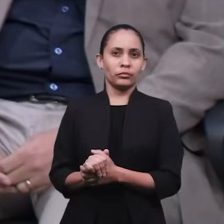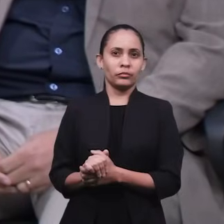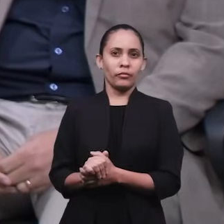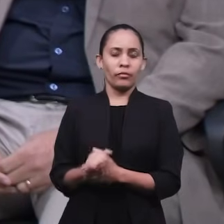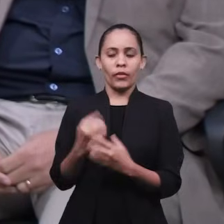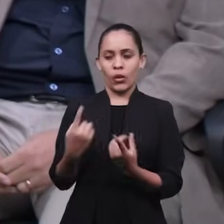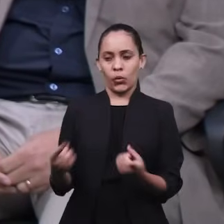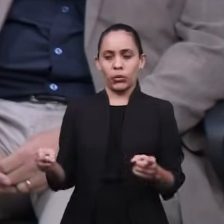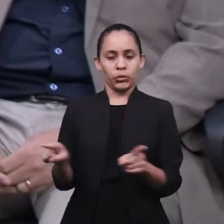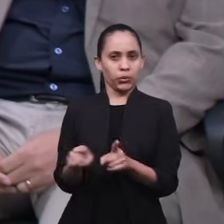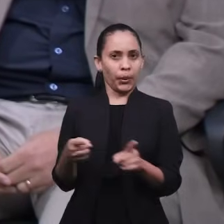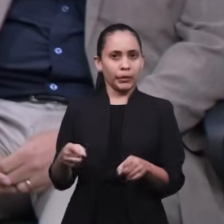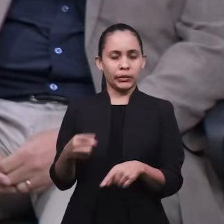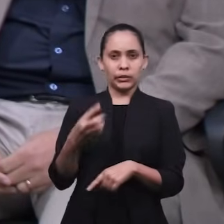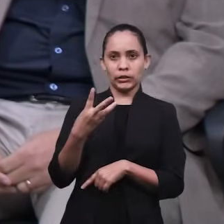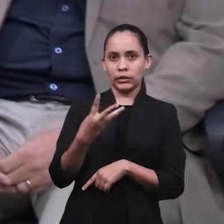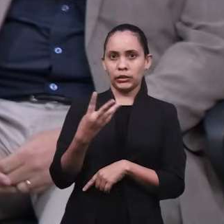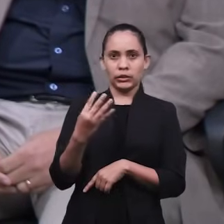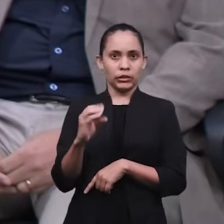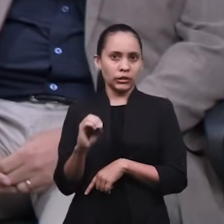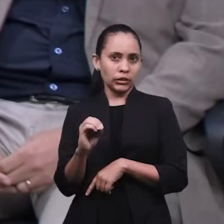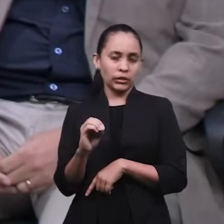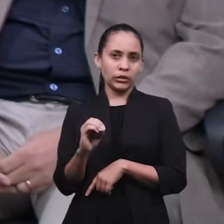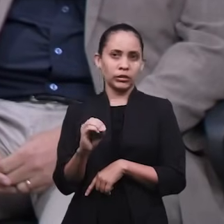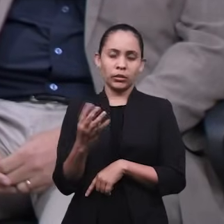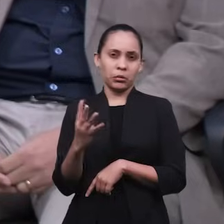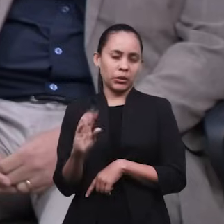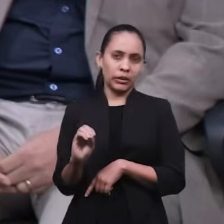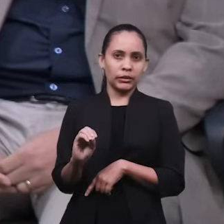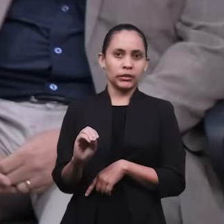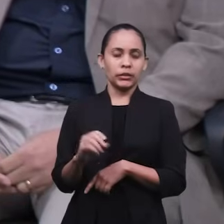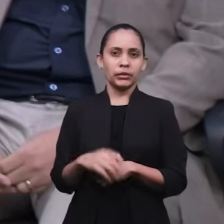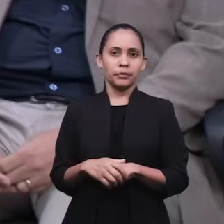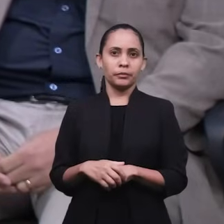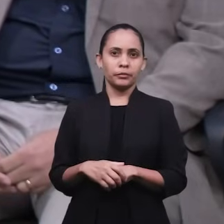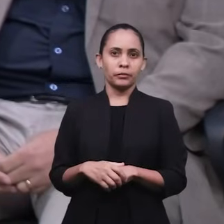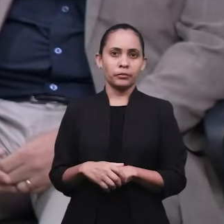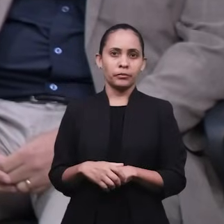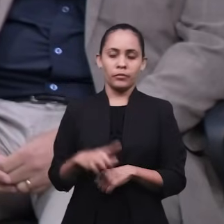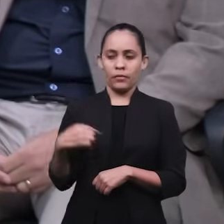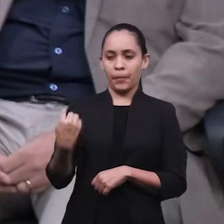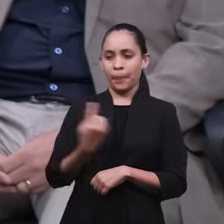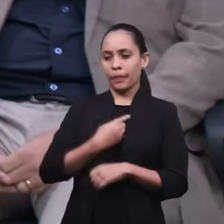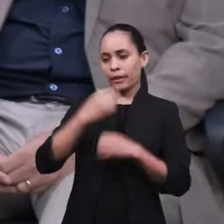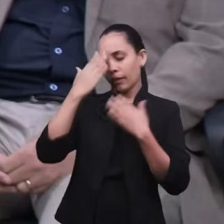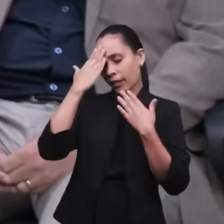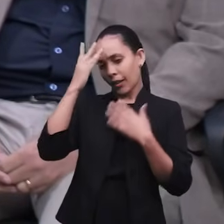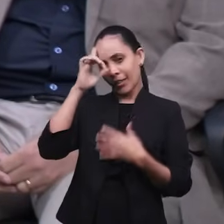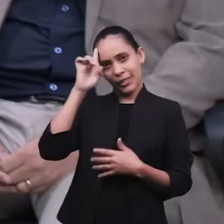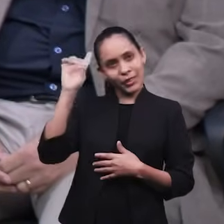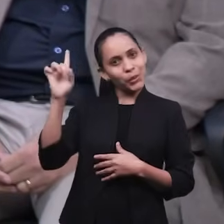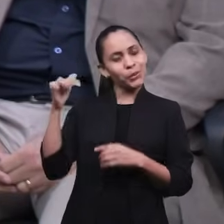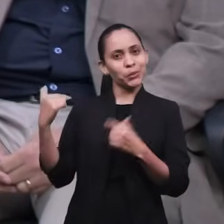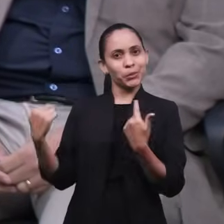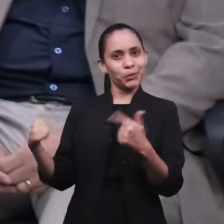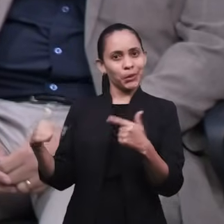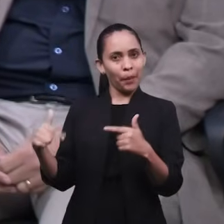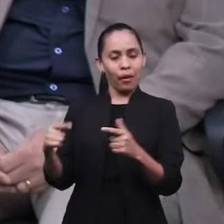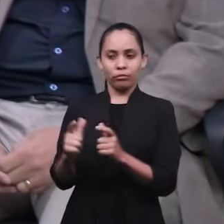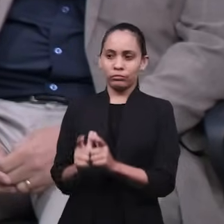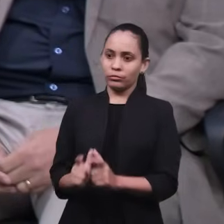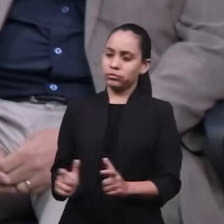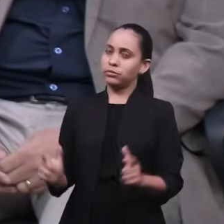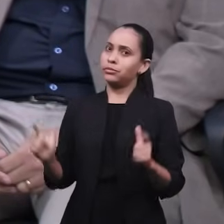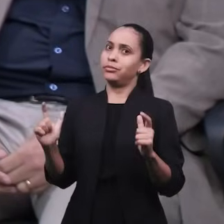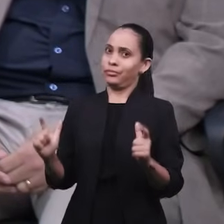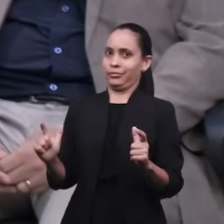e os instrumentos devem ter uns 30, 40 instrumentos, né? Então, nós temos, graças a Deus, já um trabalho